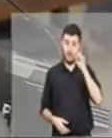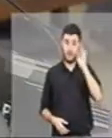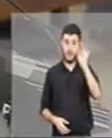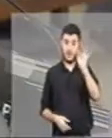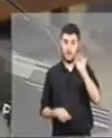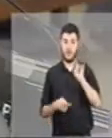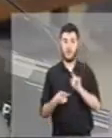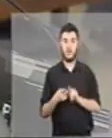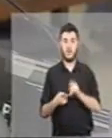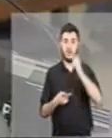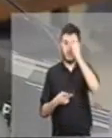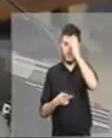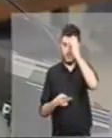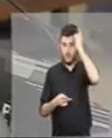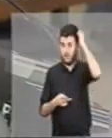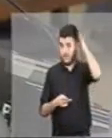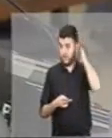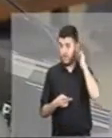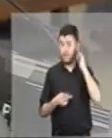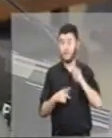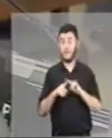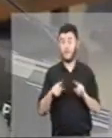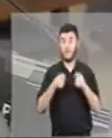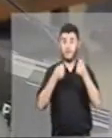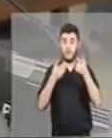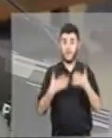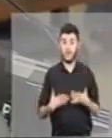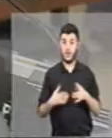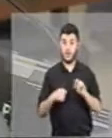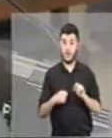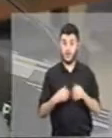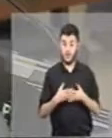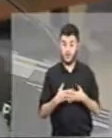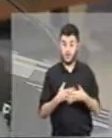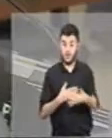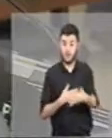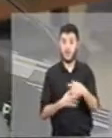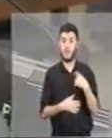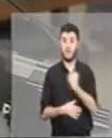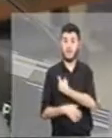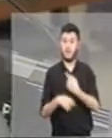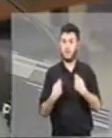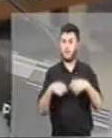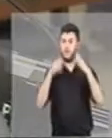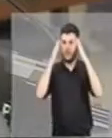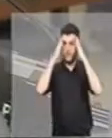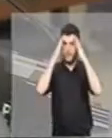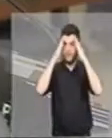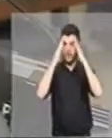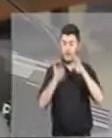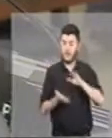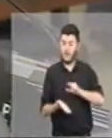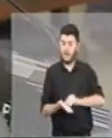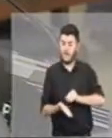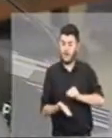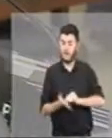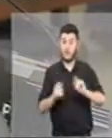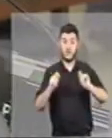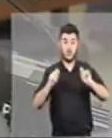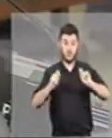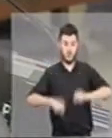seguinte é saber se esta incompetência